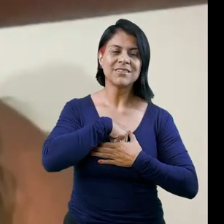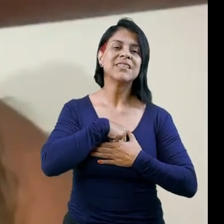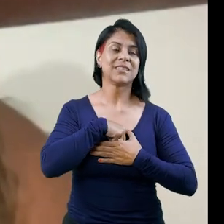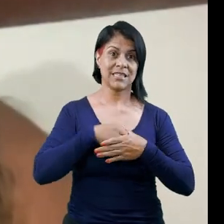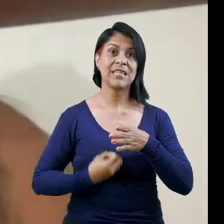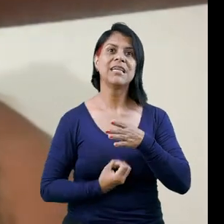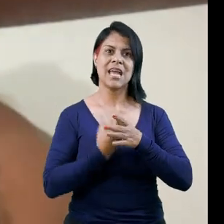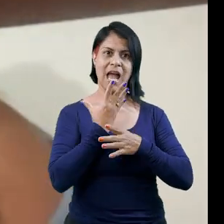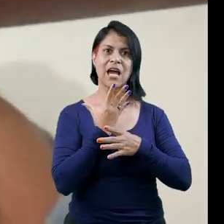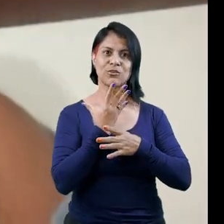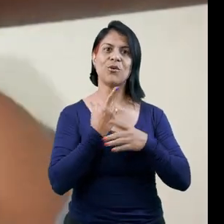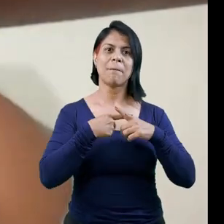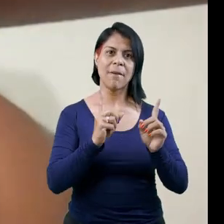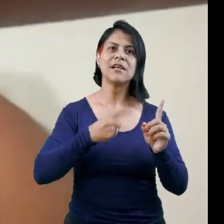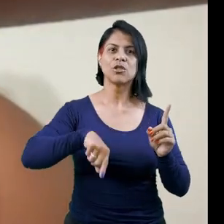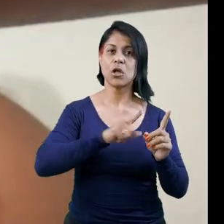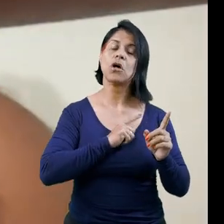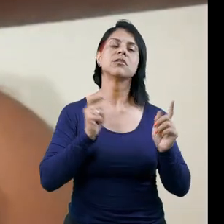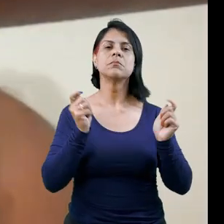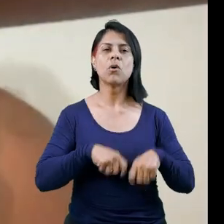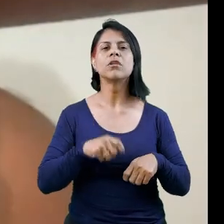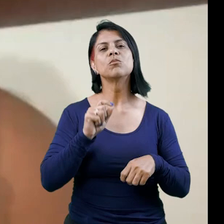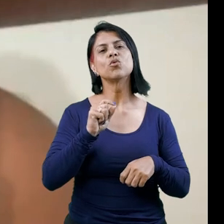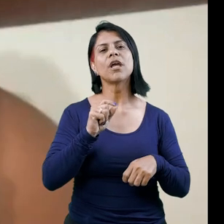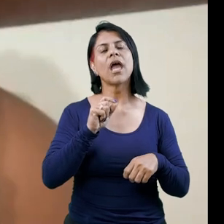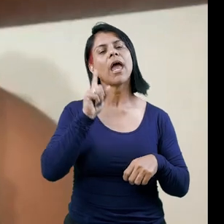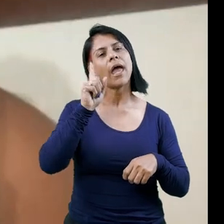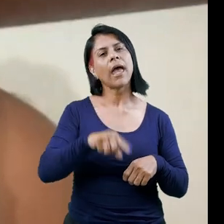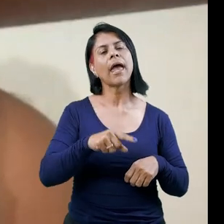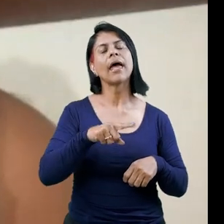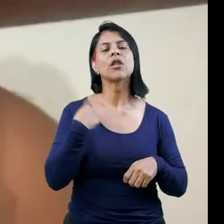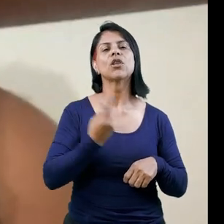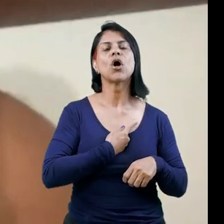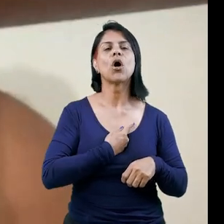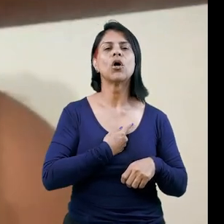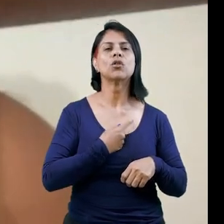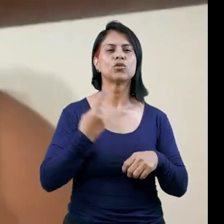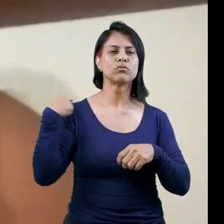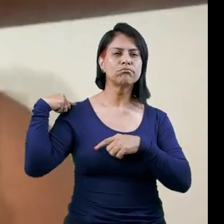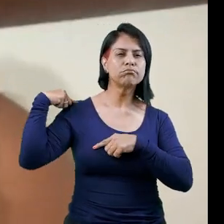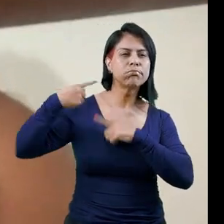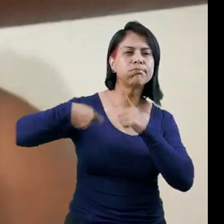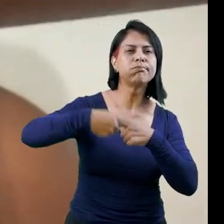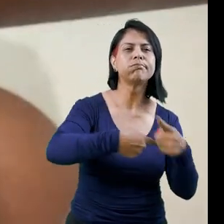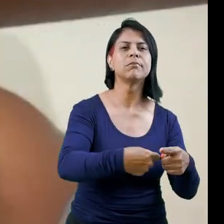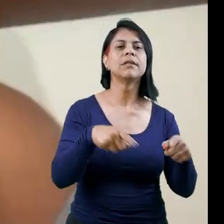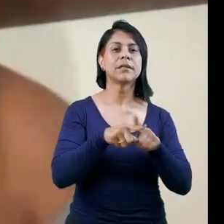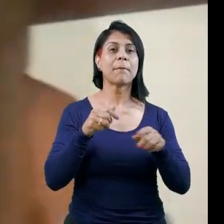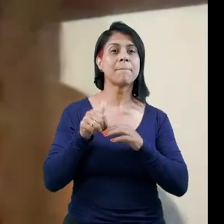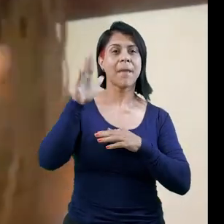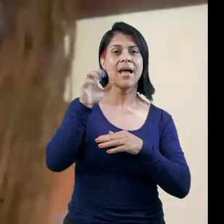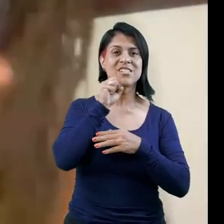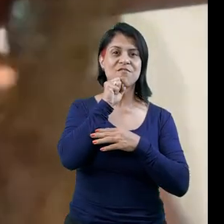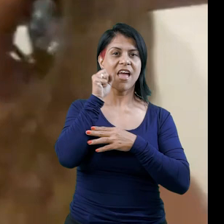mas diante e debaixo dessa direção, que é a direção das nossas ancestrais, das nossas mais